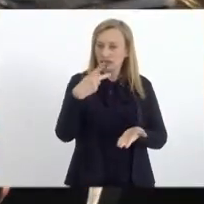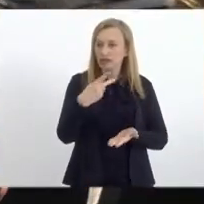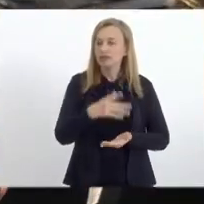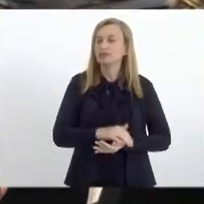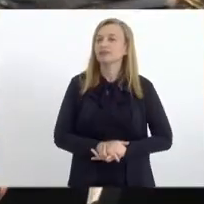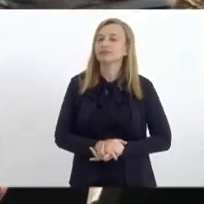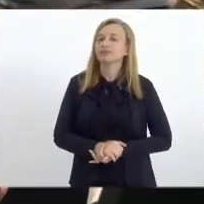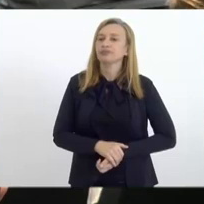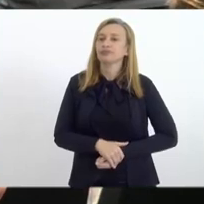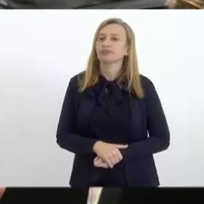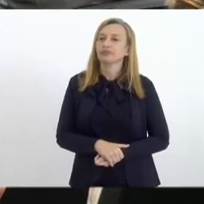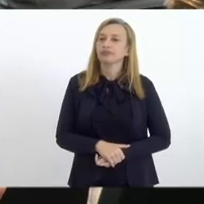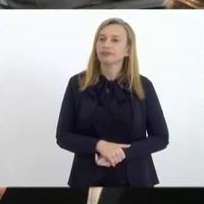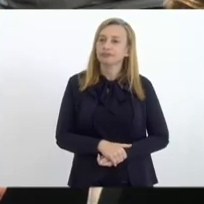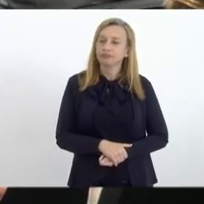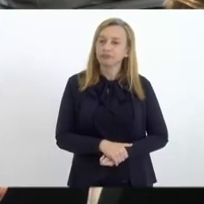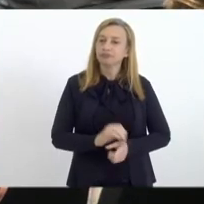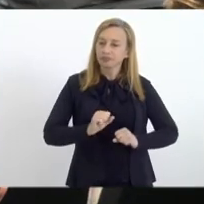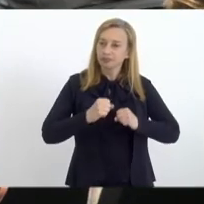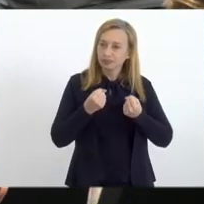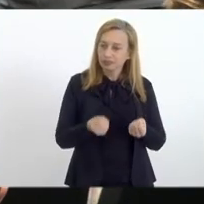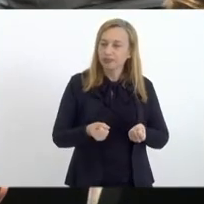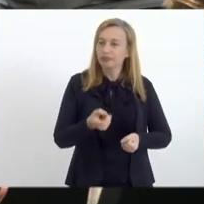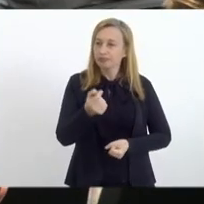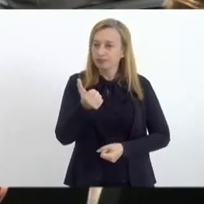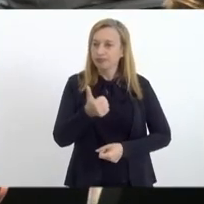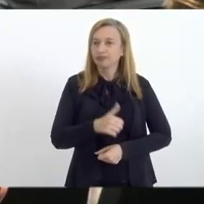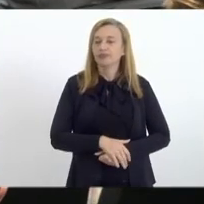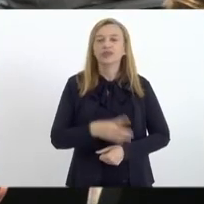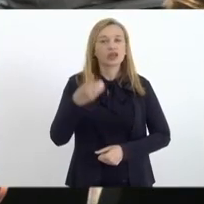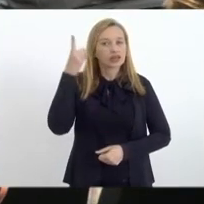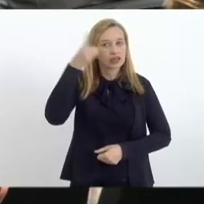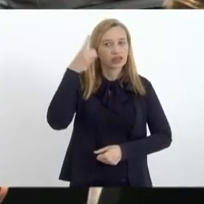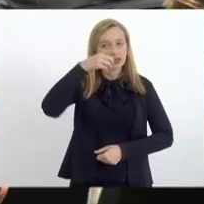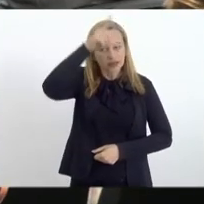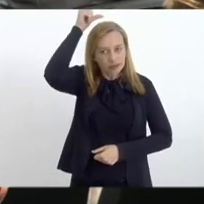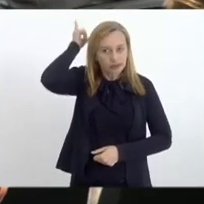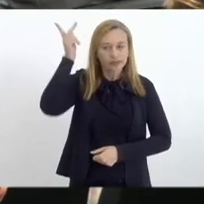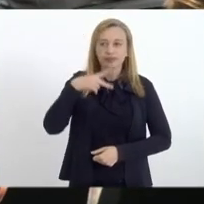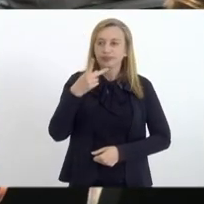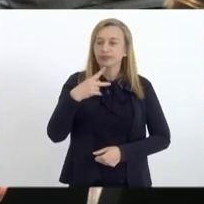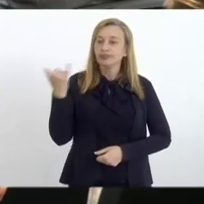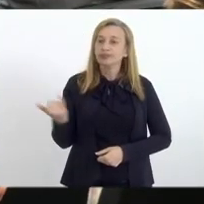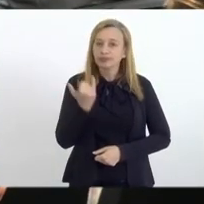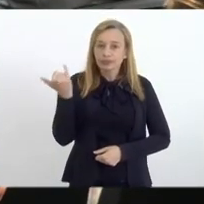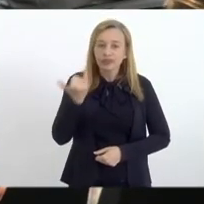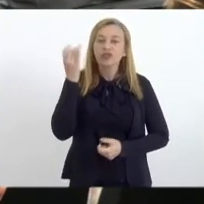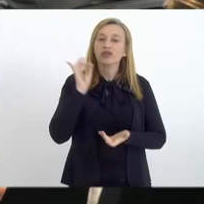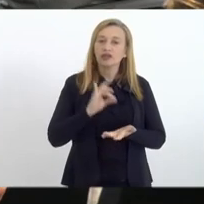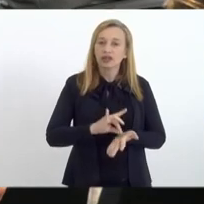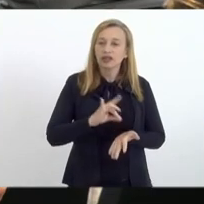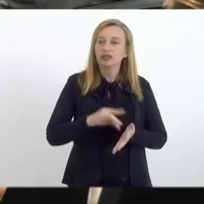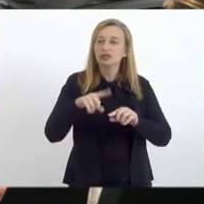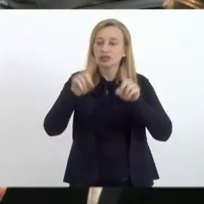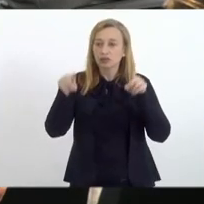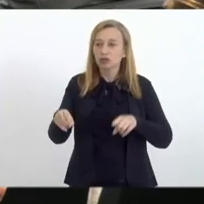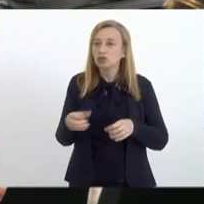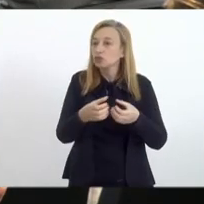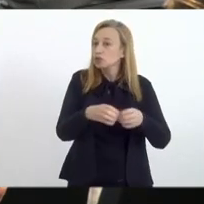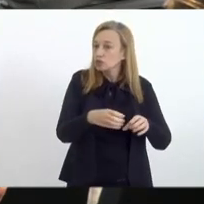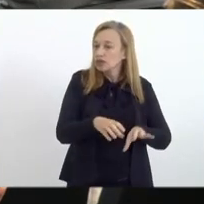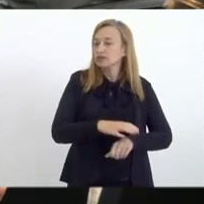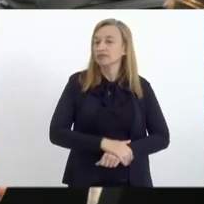Bem, queria reforçar um pouco o que o deputado Luiz Paulo falou, a importância realmente dos servidores concursados,